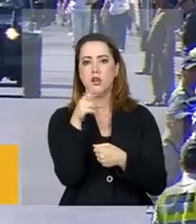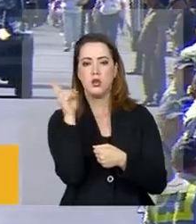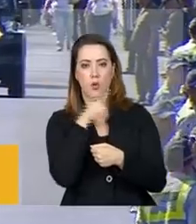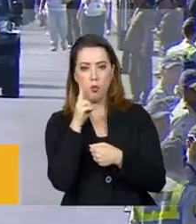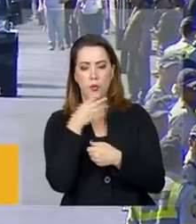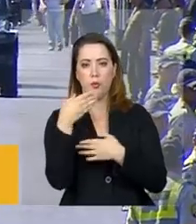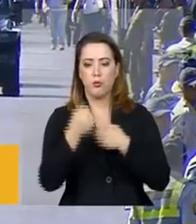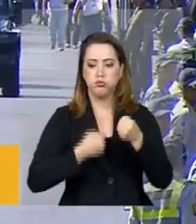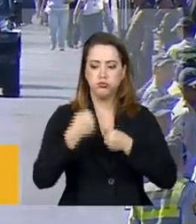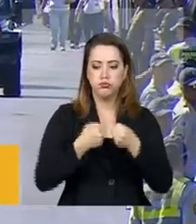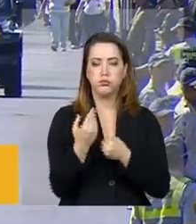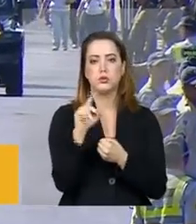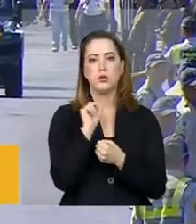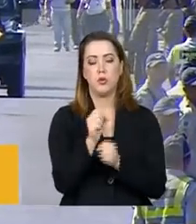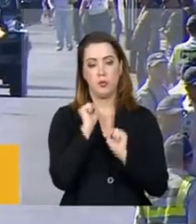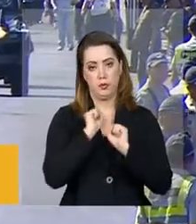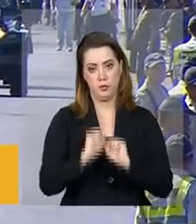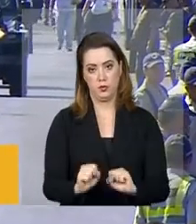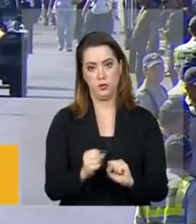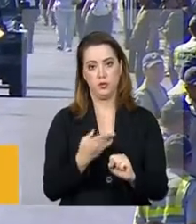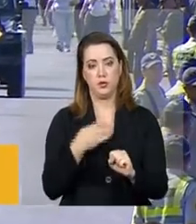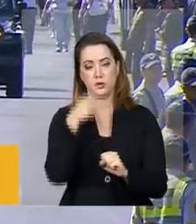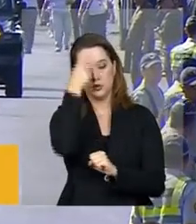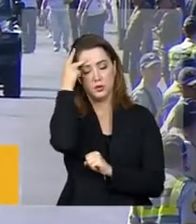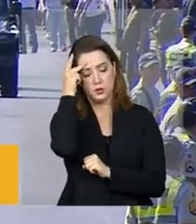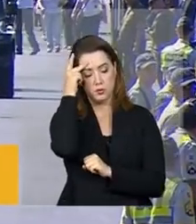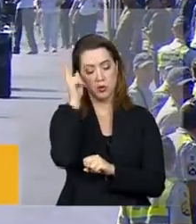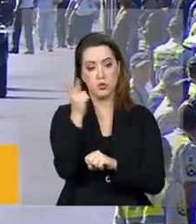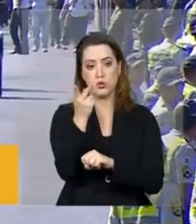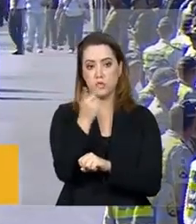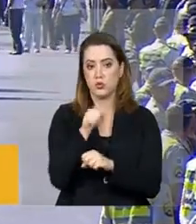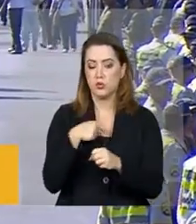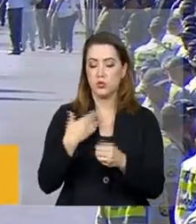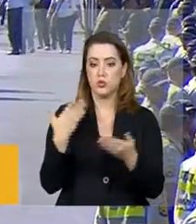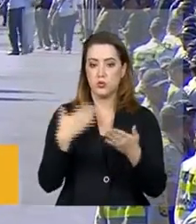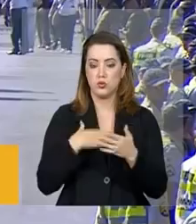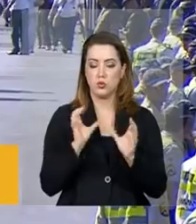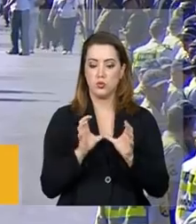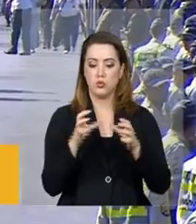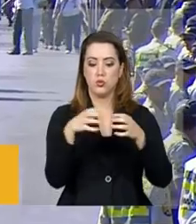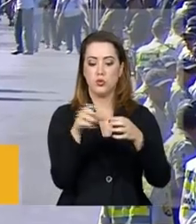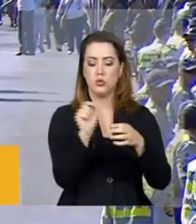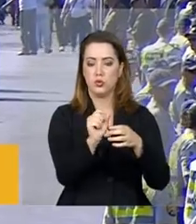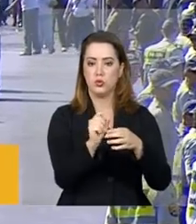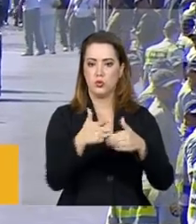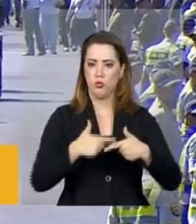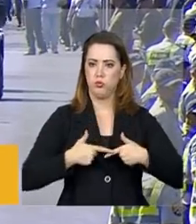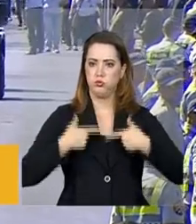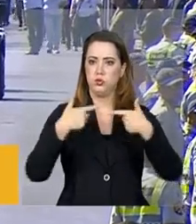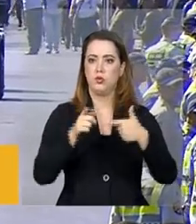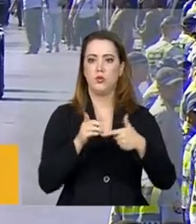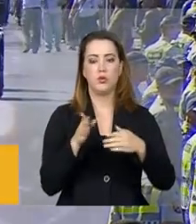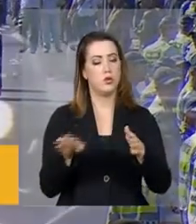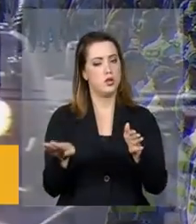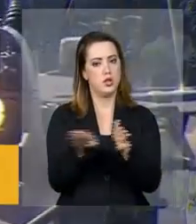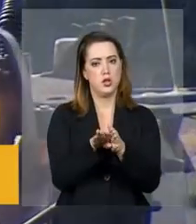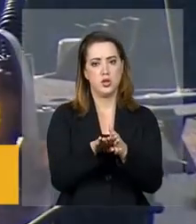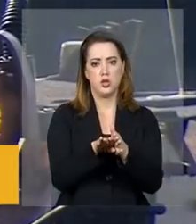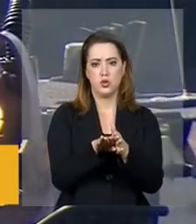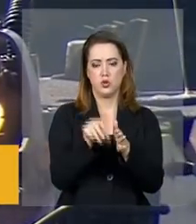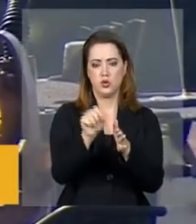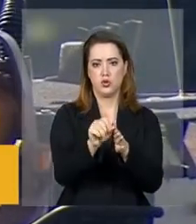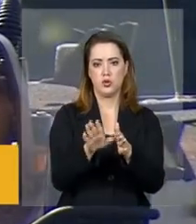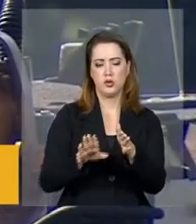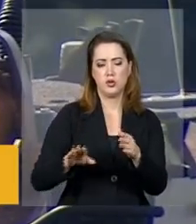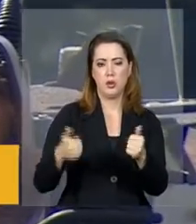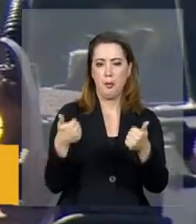permite que os exploradores que estão no seu interior, que é um grupo de combate, cheguem o mais próximo possível do